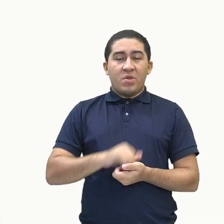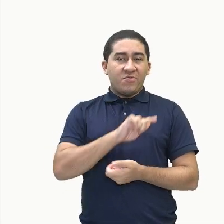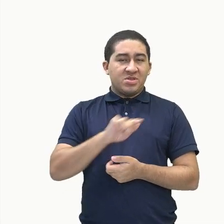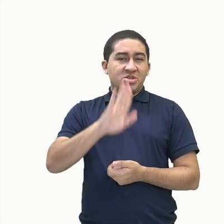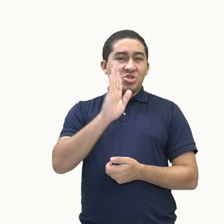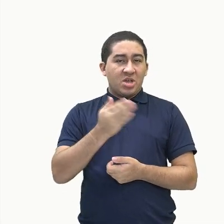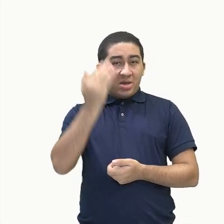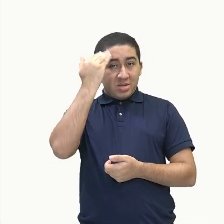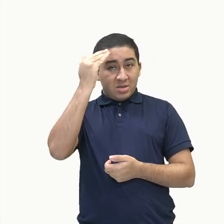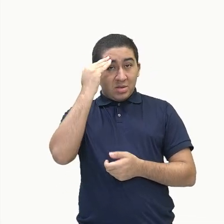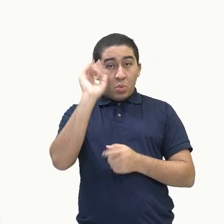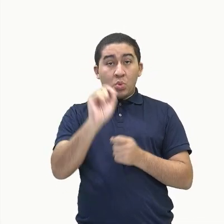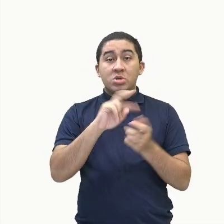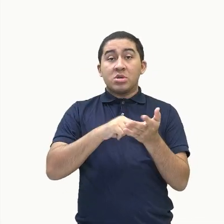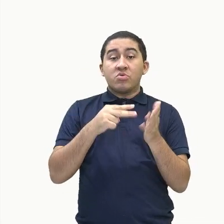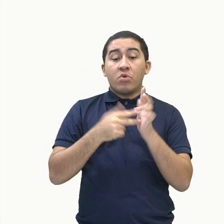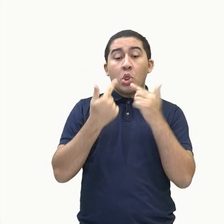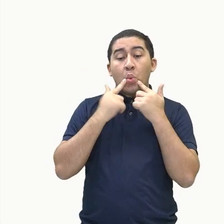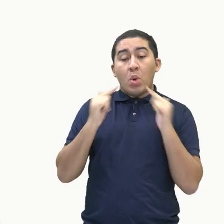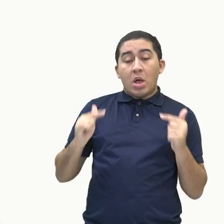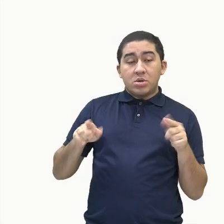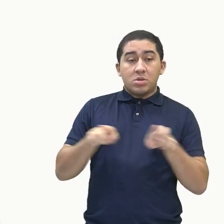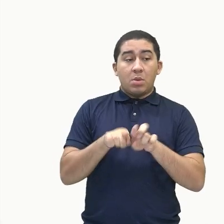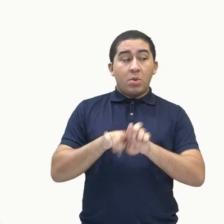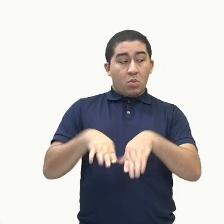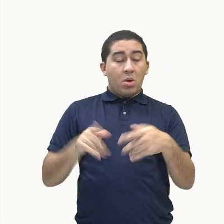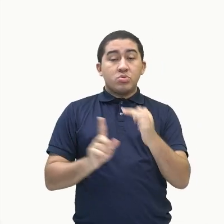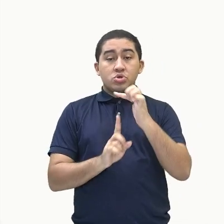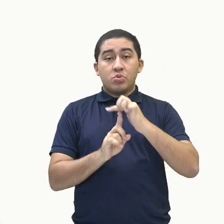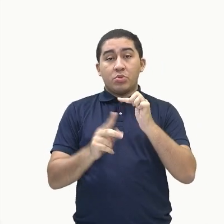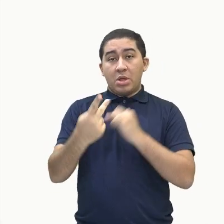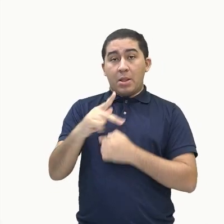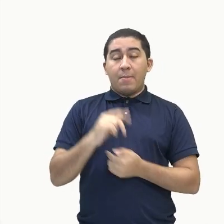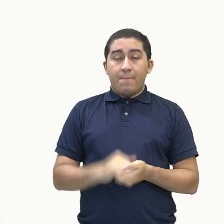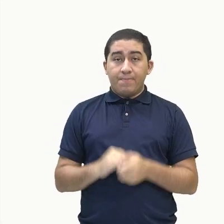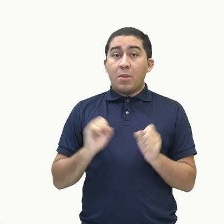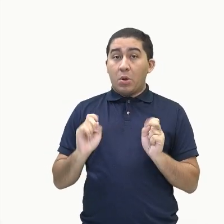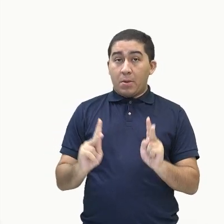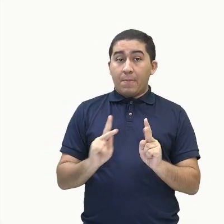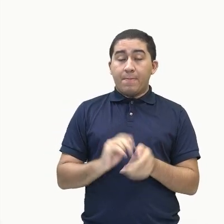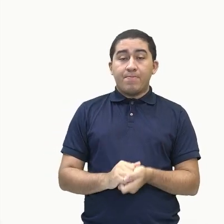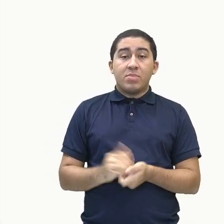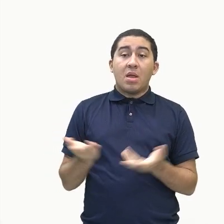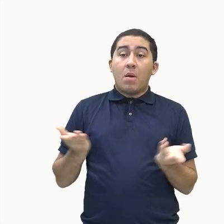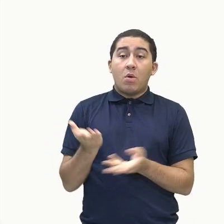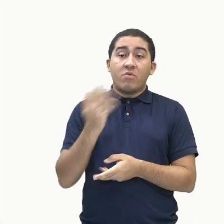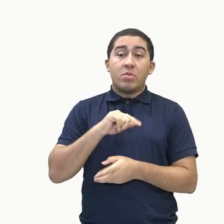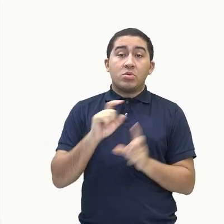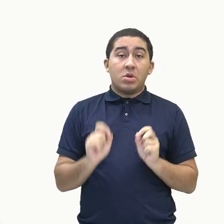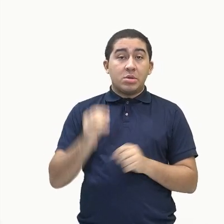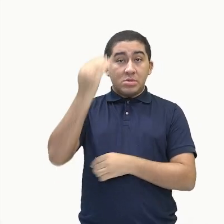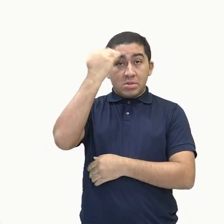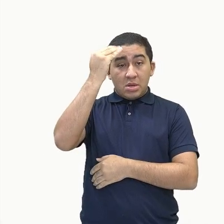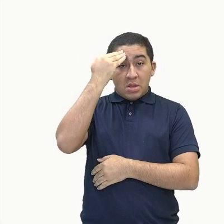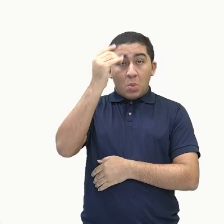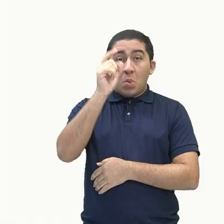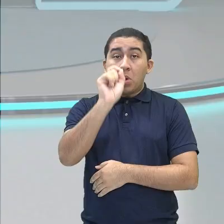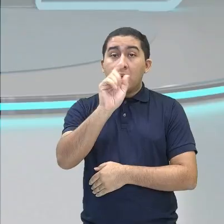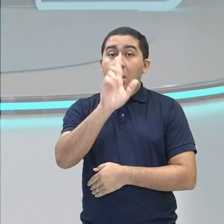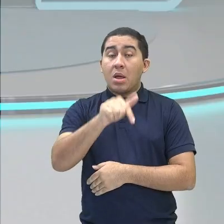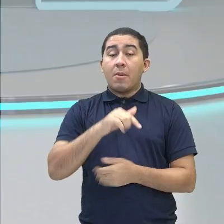é a linguagem, quais os tipos de linguagem? Muito bem. Agora vamos, então, entender o que são